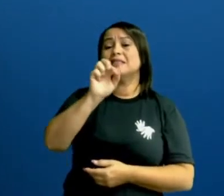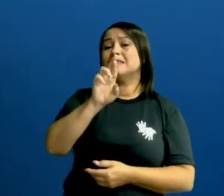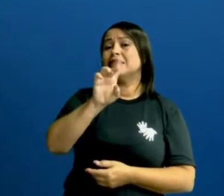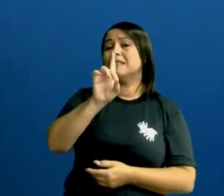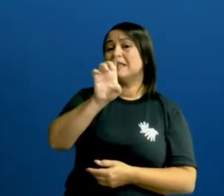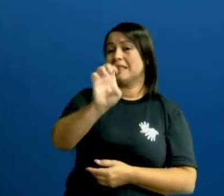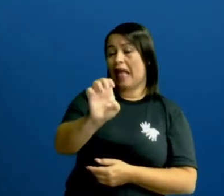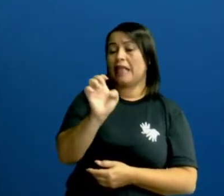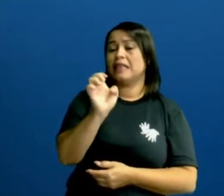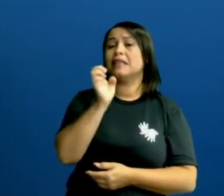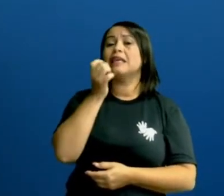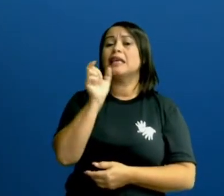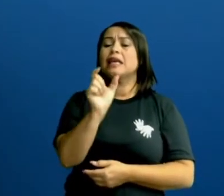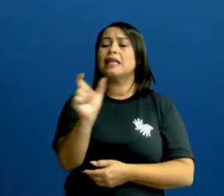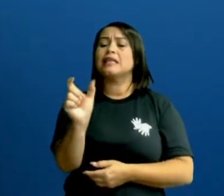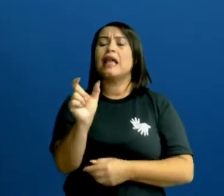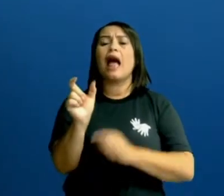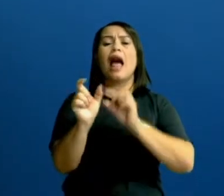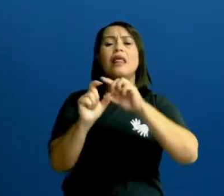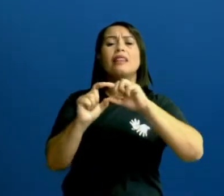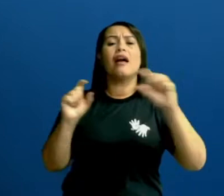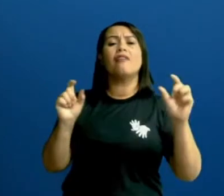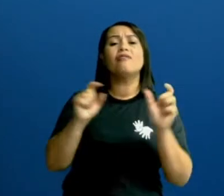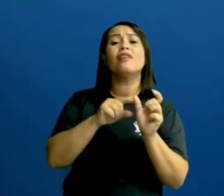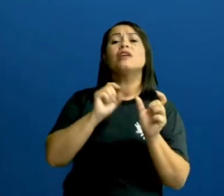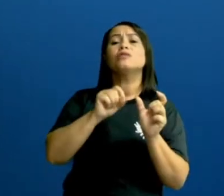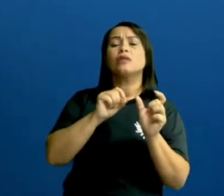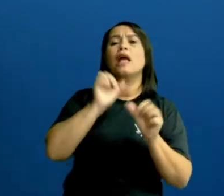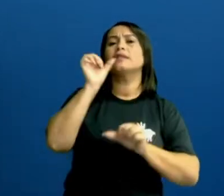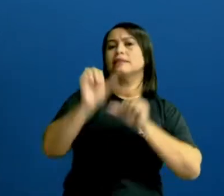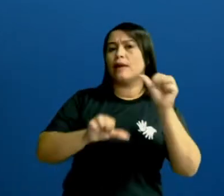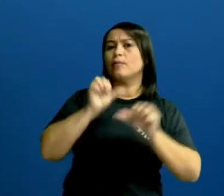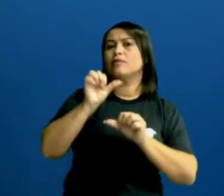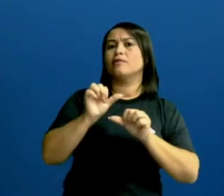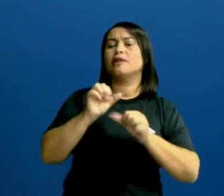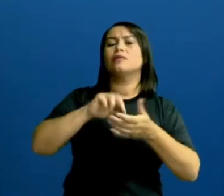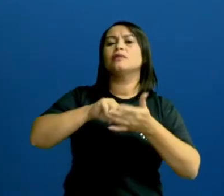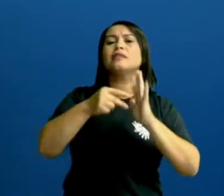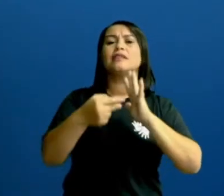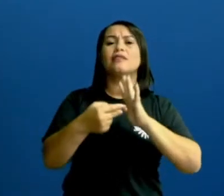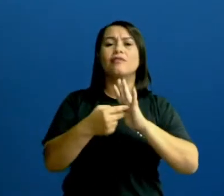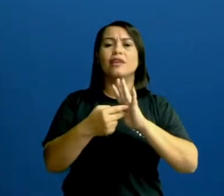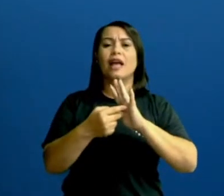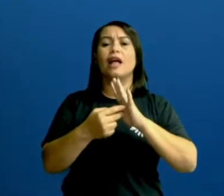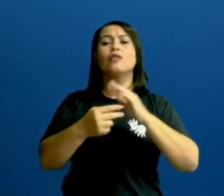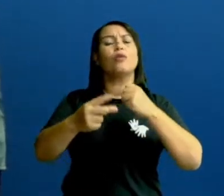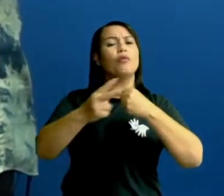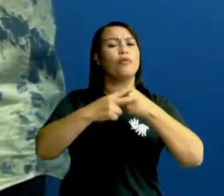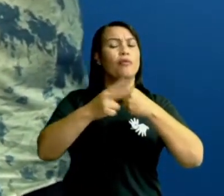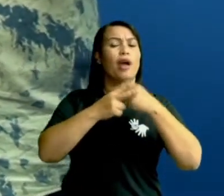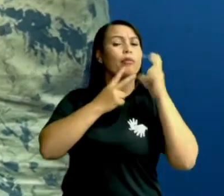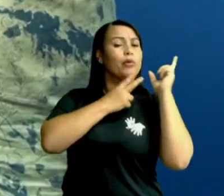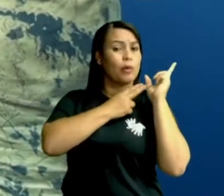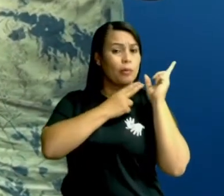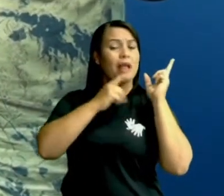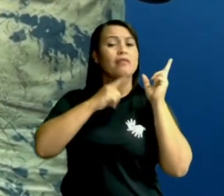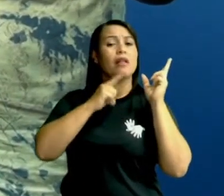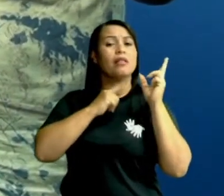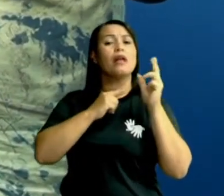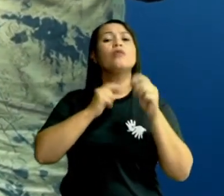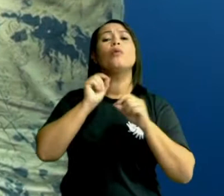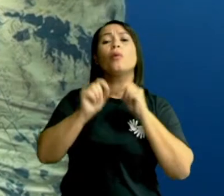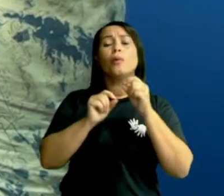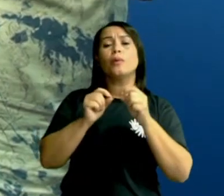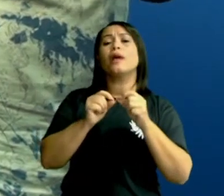que está sendo colocado aqui no final da frase, ele está modificando o sentido do verbo dormir, acrescentando uma circunstância